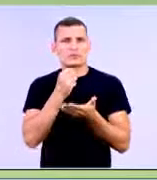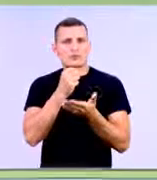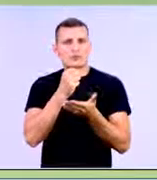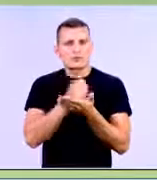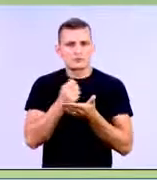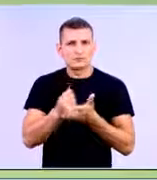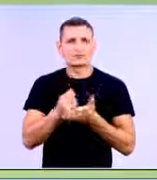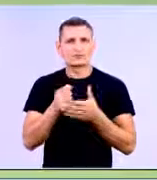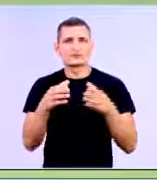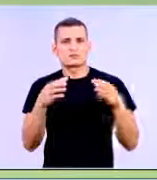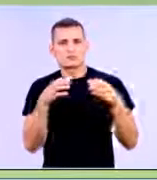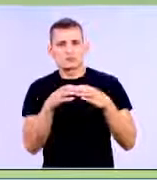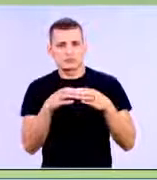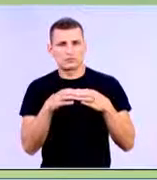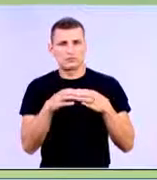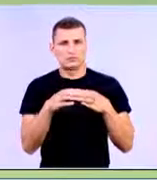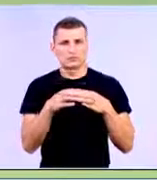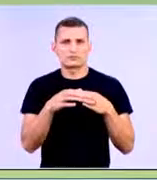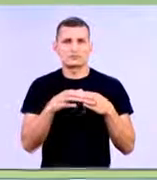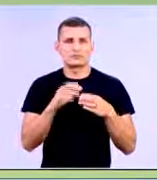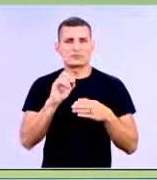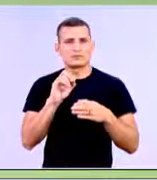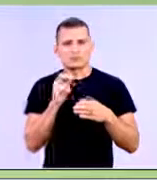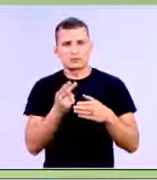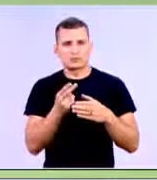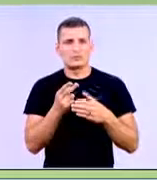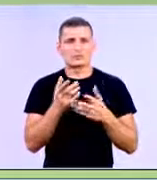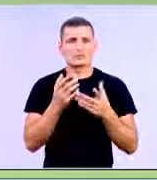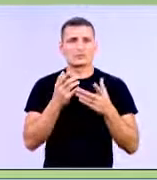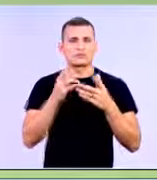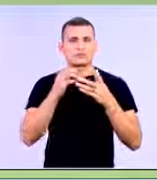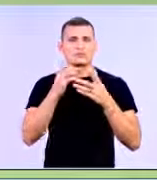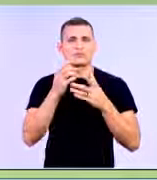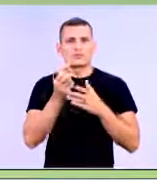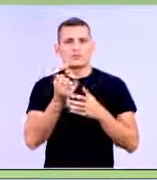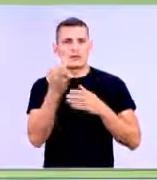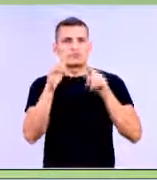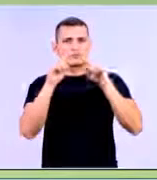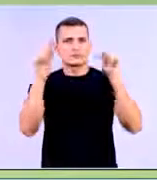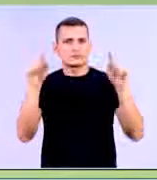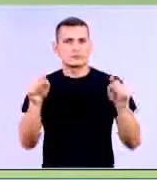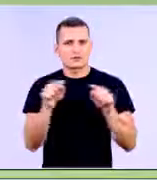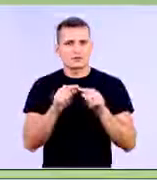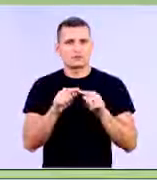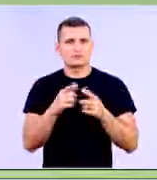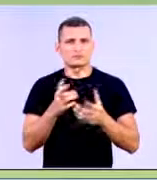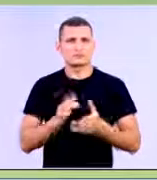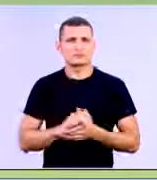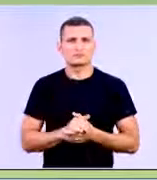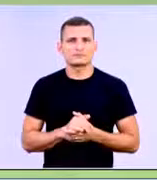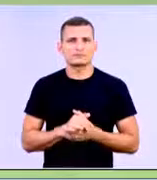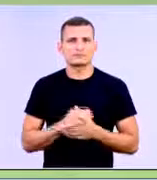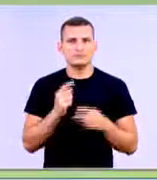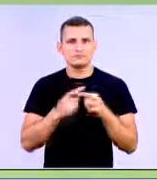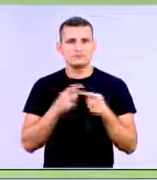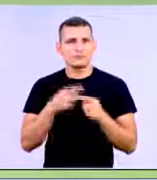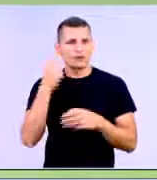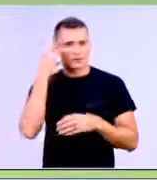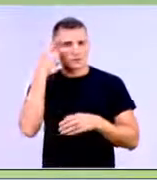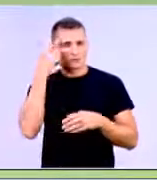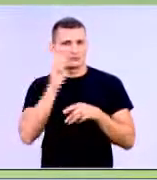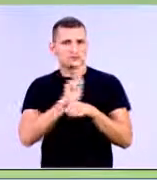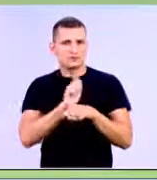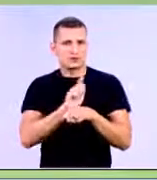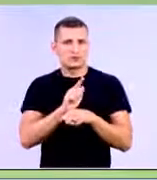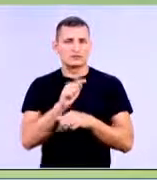ou contratam um quadro de funcionários efetivos para isso, porque na cabeça, geralmente, dos gestores, eles falam